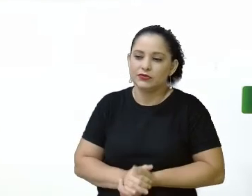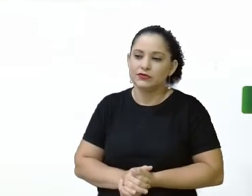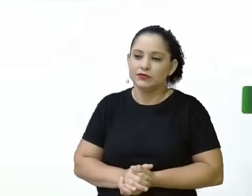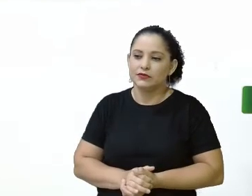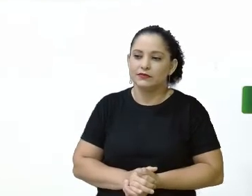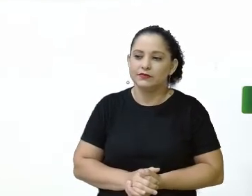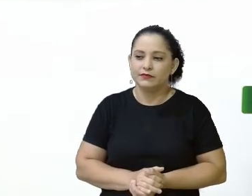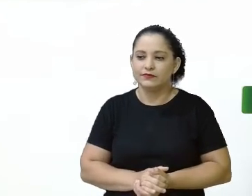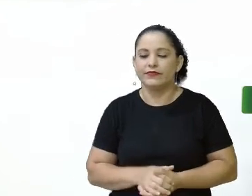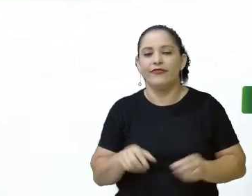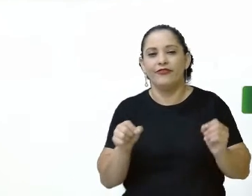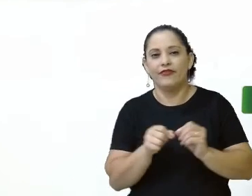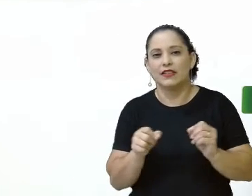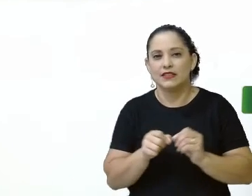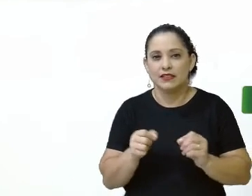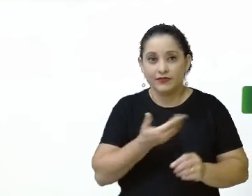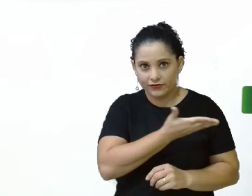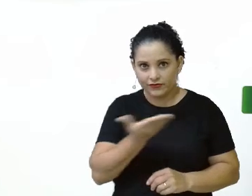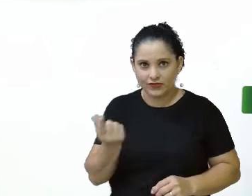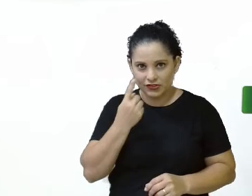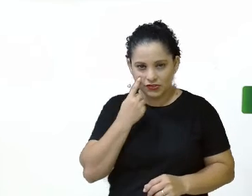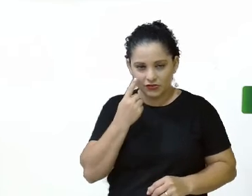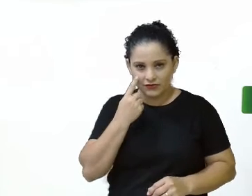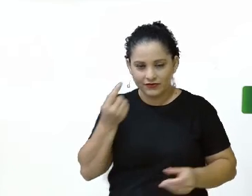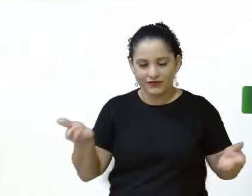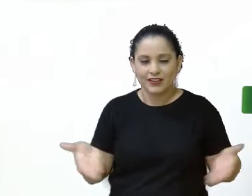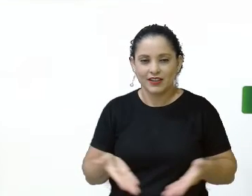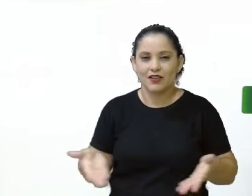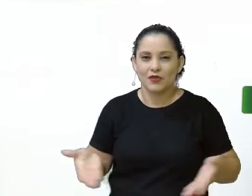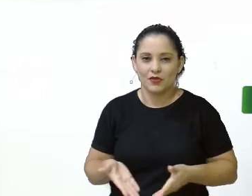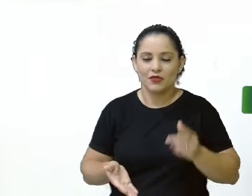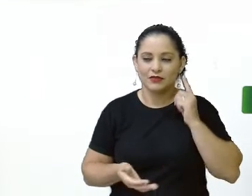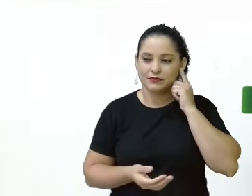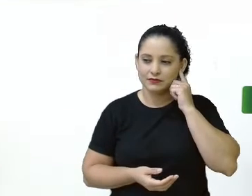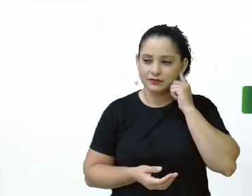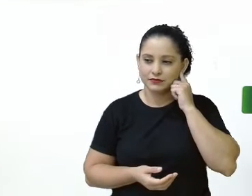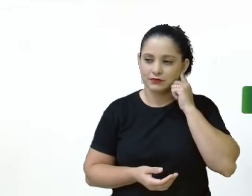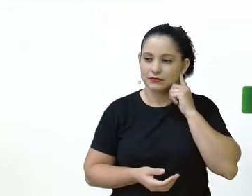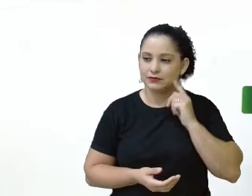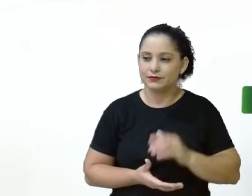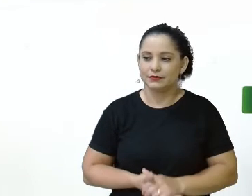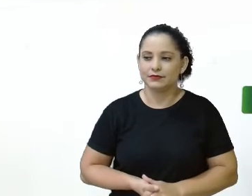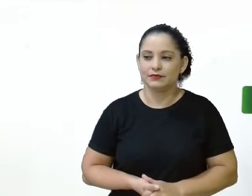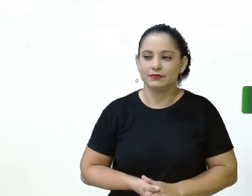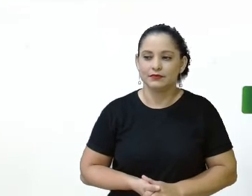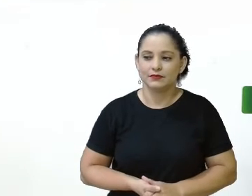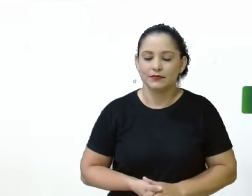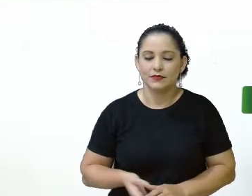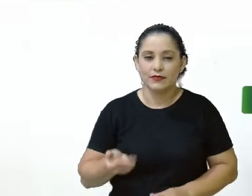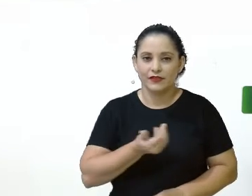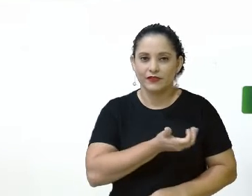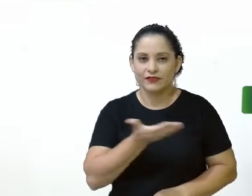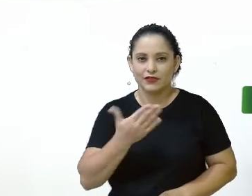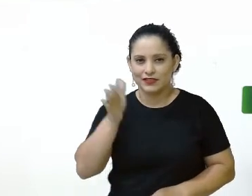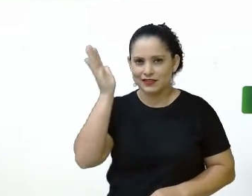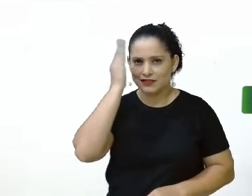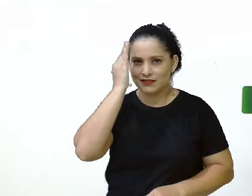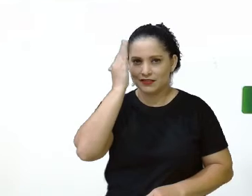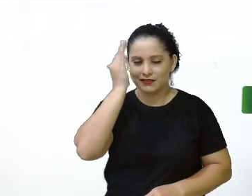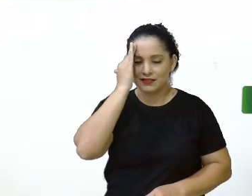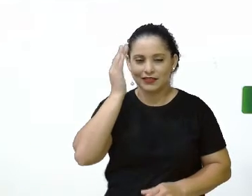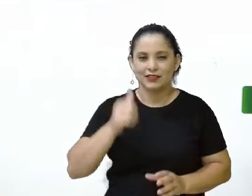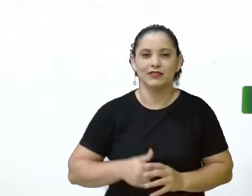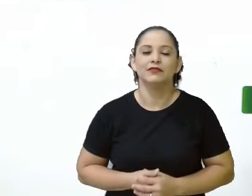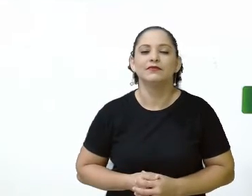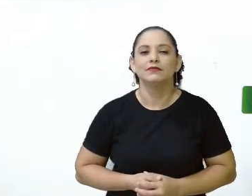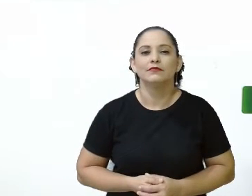Vou fazer isso para vocês agora, ao vivo. Vamos lá. Para vocês entenderem.